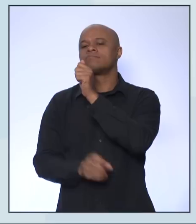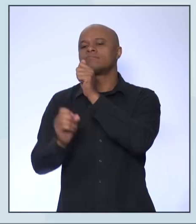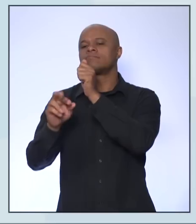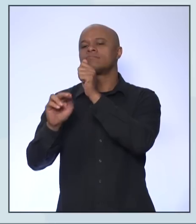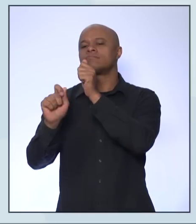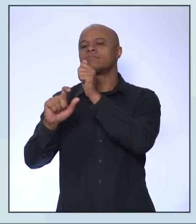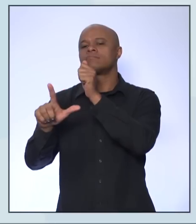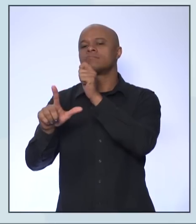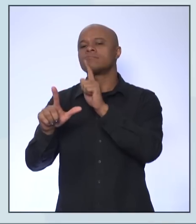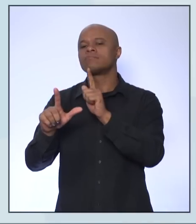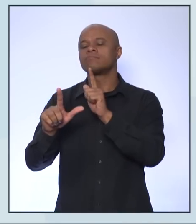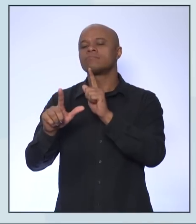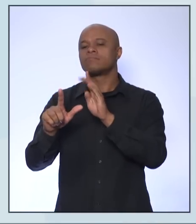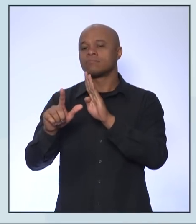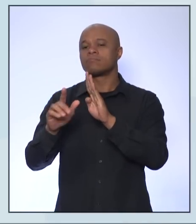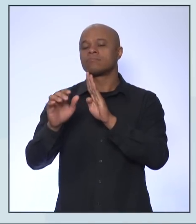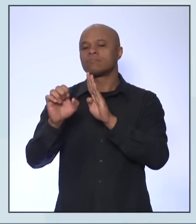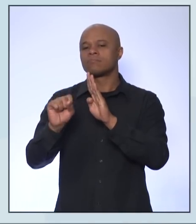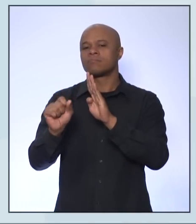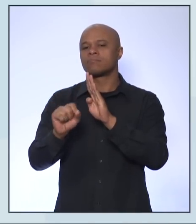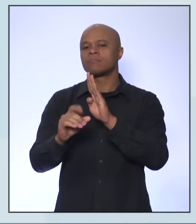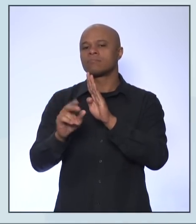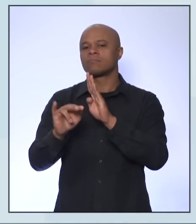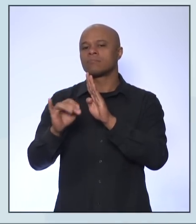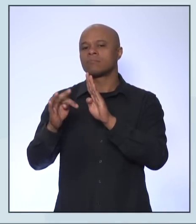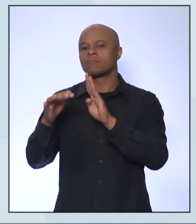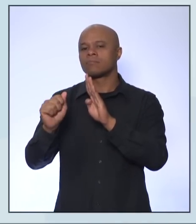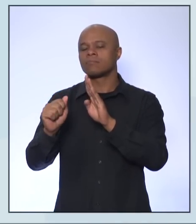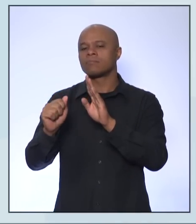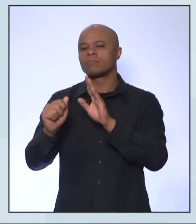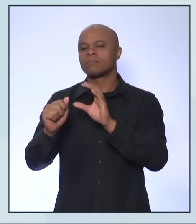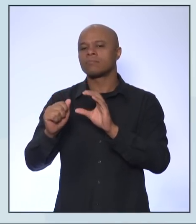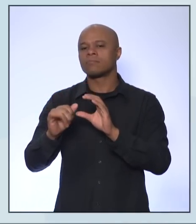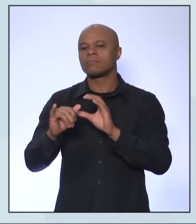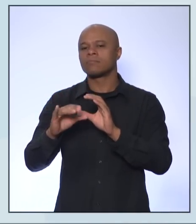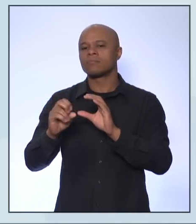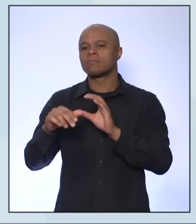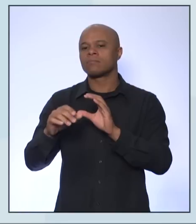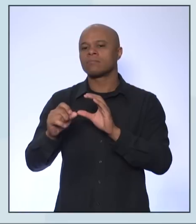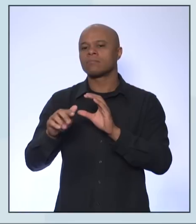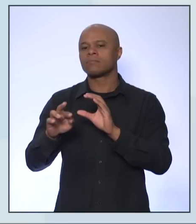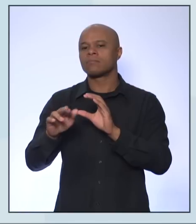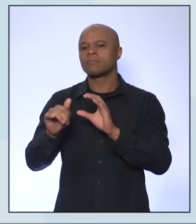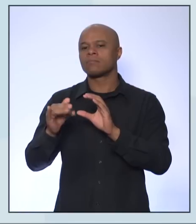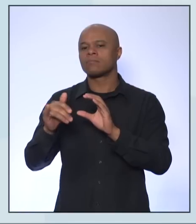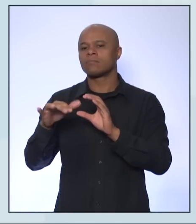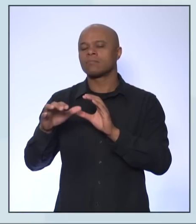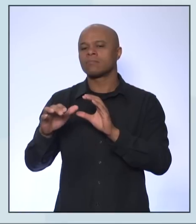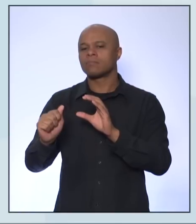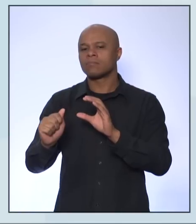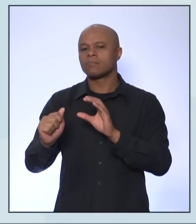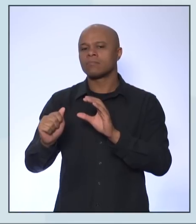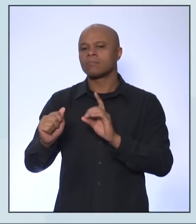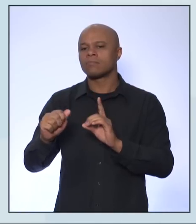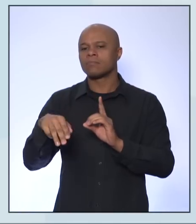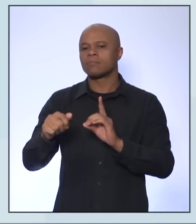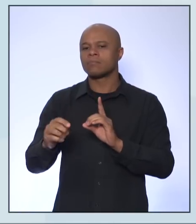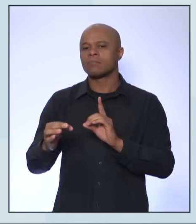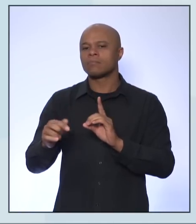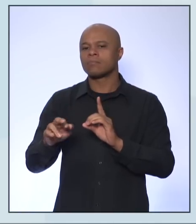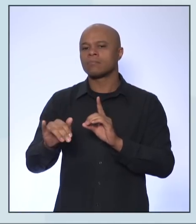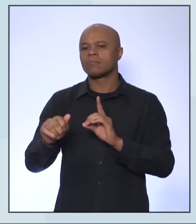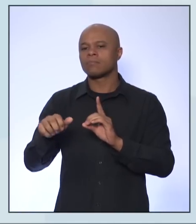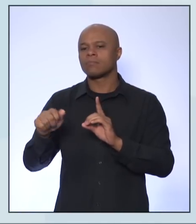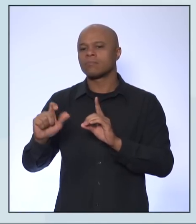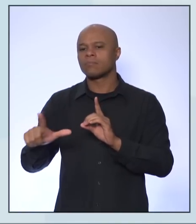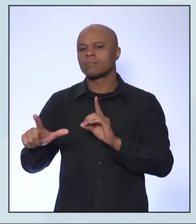fonte escrita. C, fonte iconográfica. Ou D, imaterial. Então, vamos deixar o quê? 1 minuto, professora? Eu